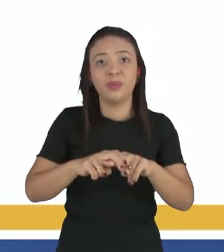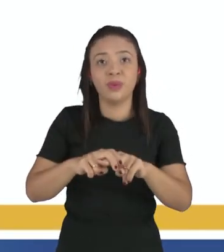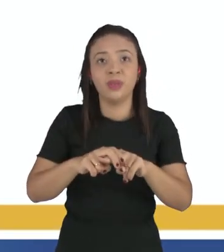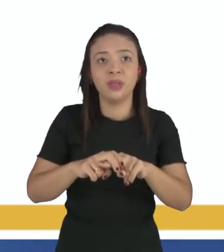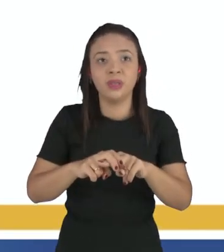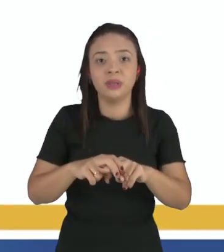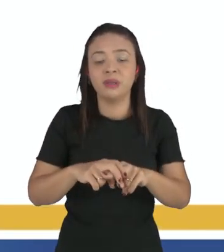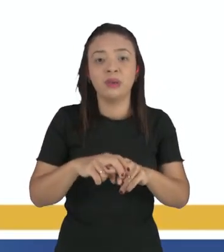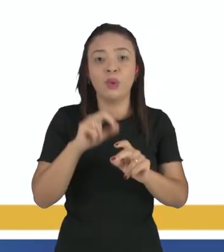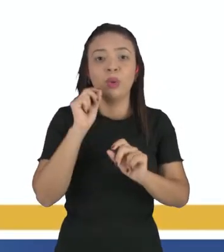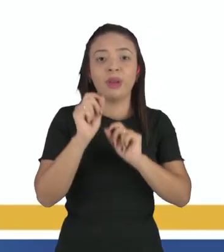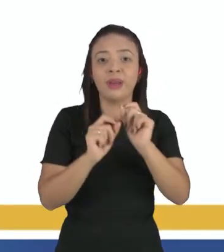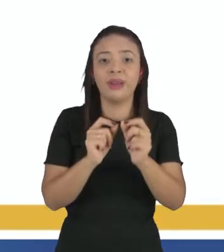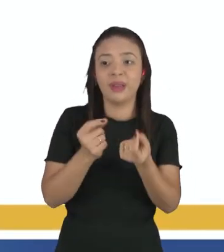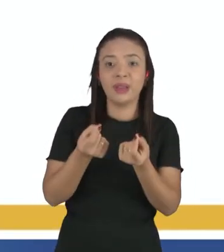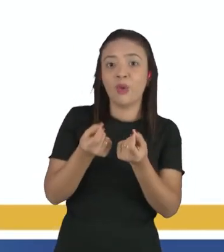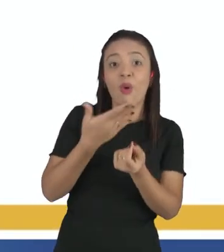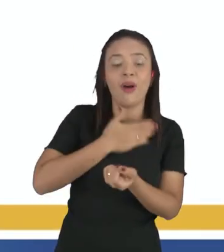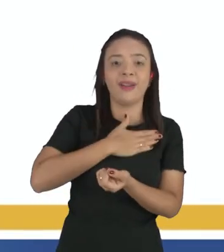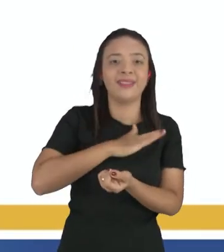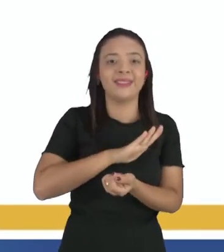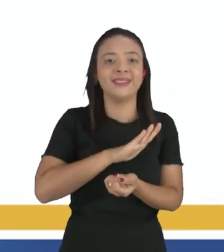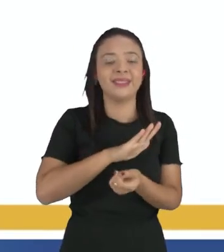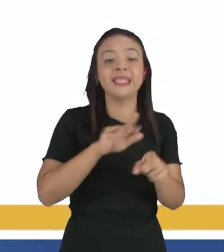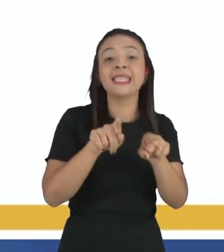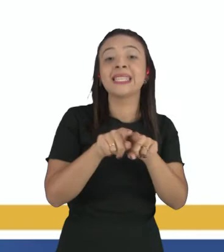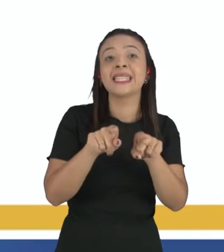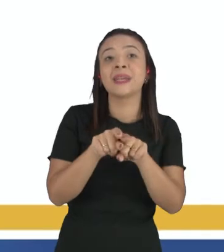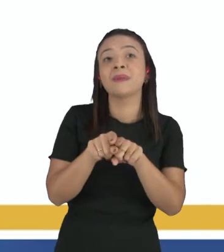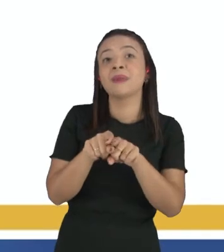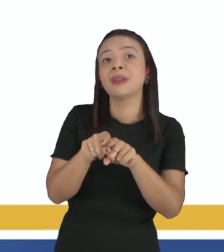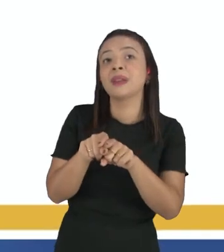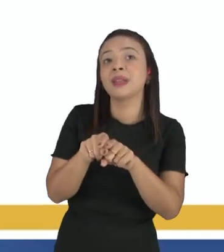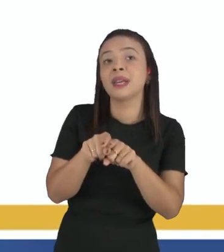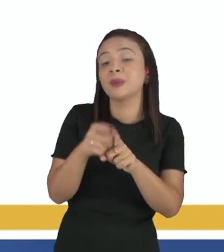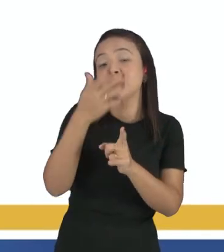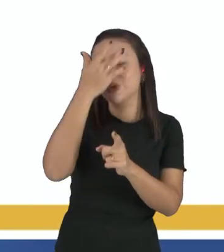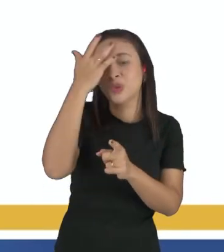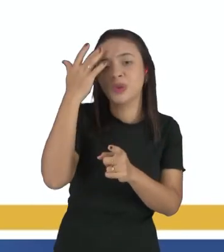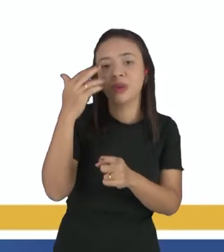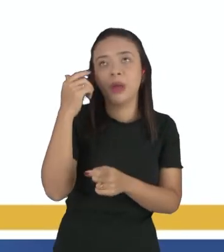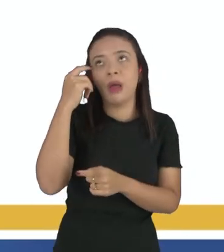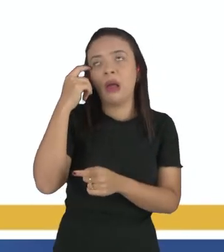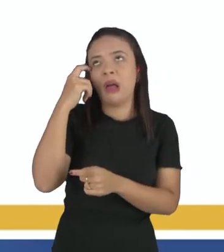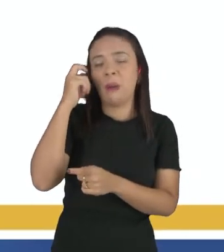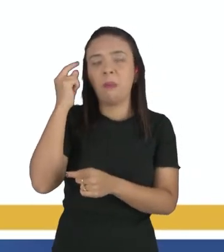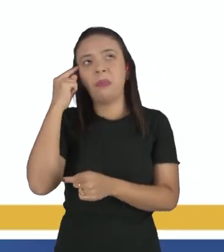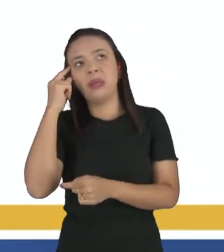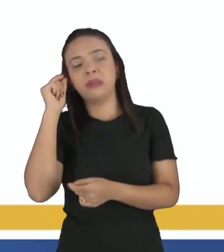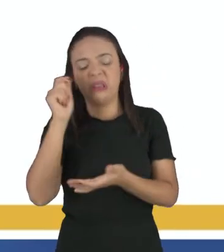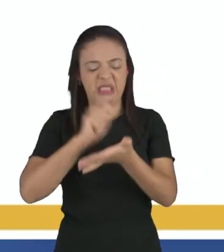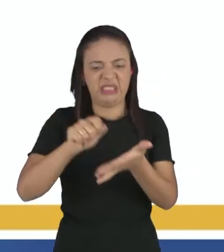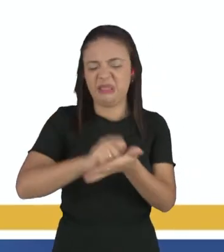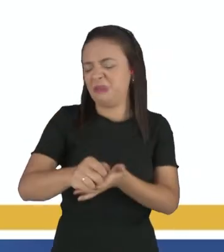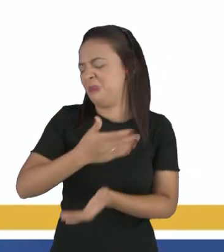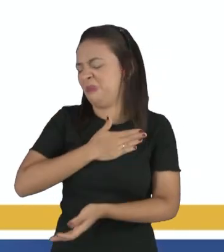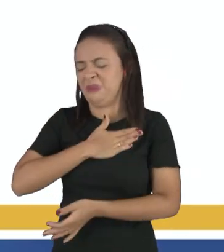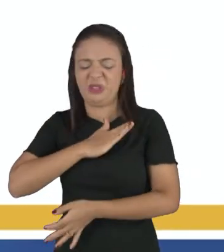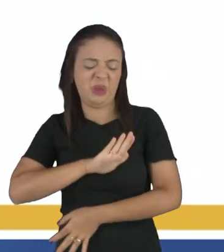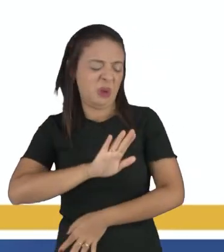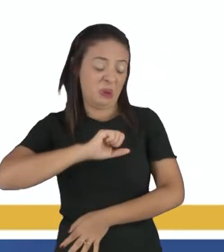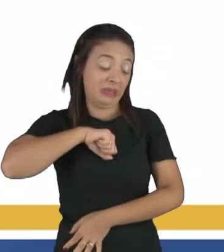estigmatizada, rotulada e, sobretudo, fazendo com que se torne um objeto de repulsa. Ai, detesto ortografia, não gosto das